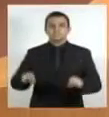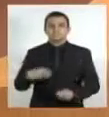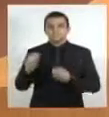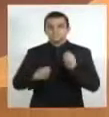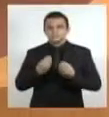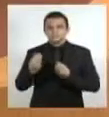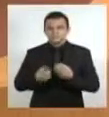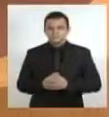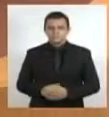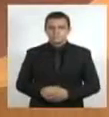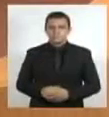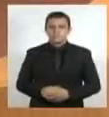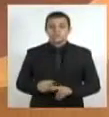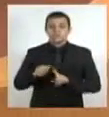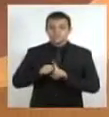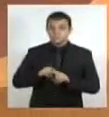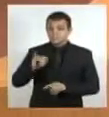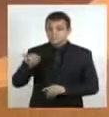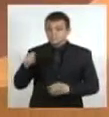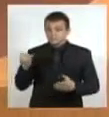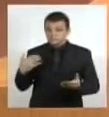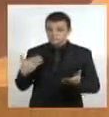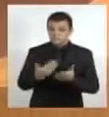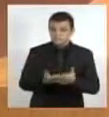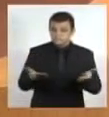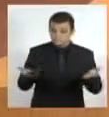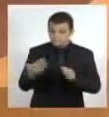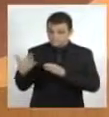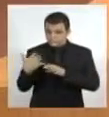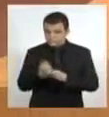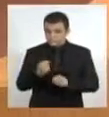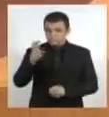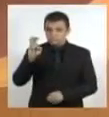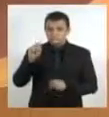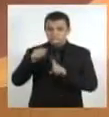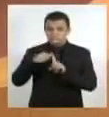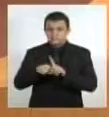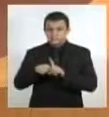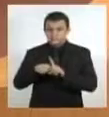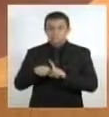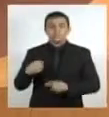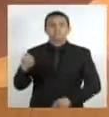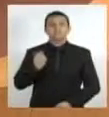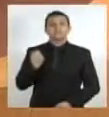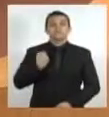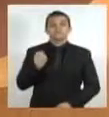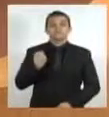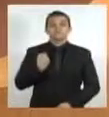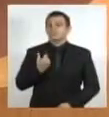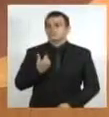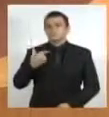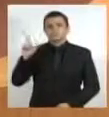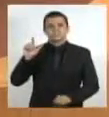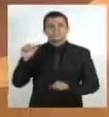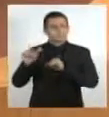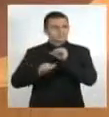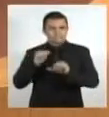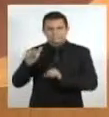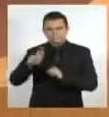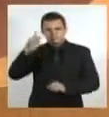5 primeiros meses de gestão do governo Flávio Dino, os números são outros. As gestões